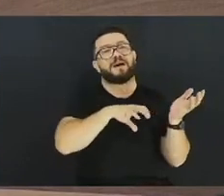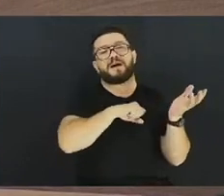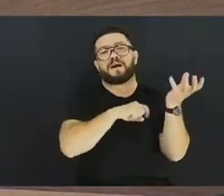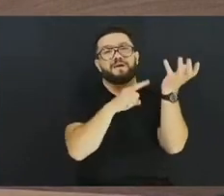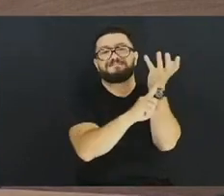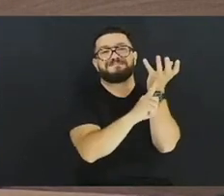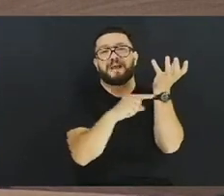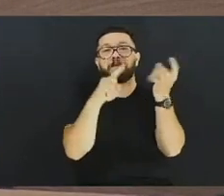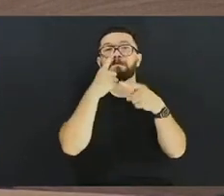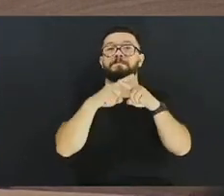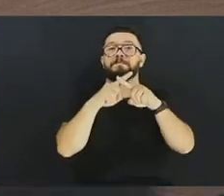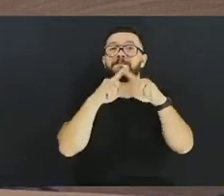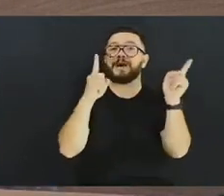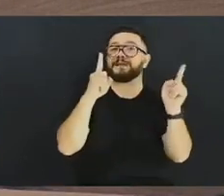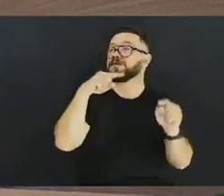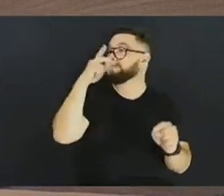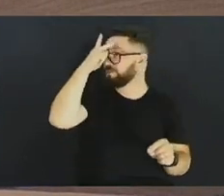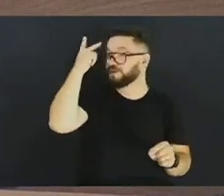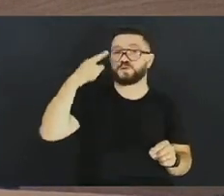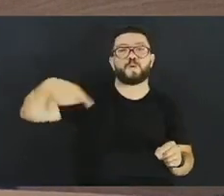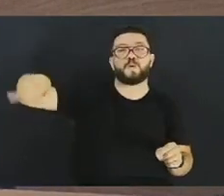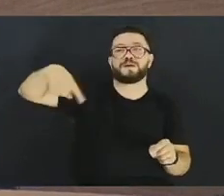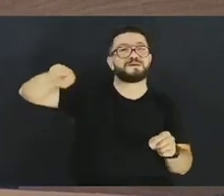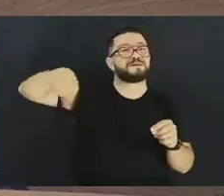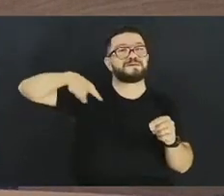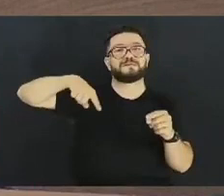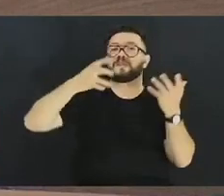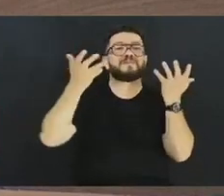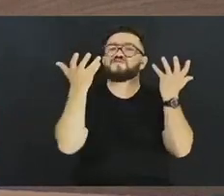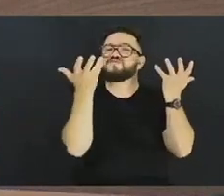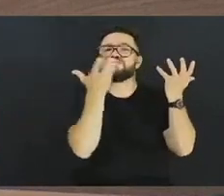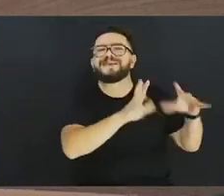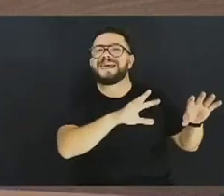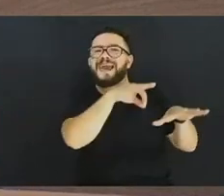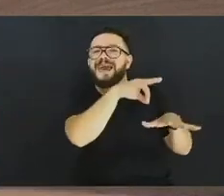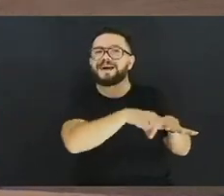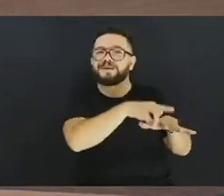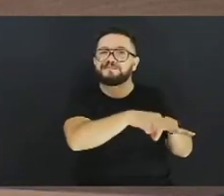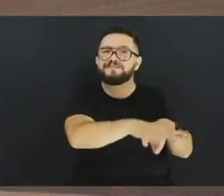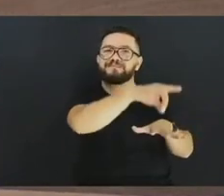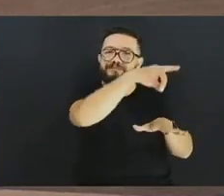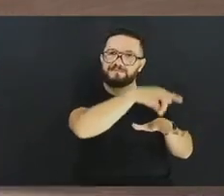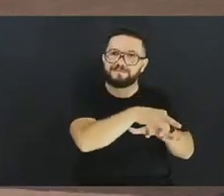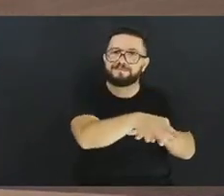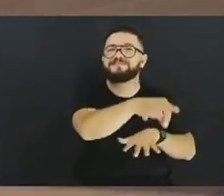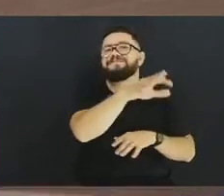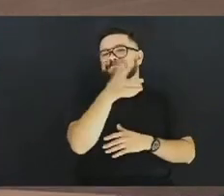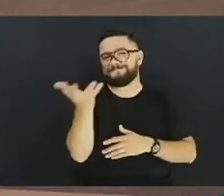plantar araucária. Esse é o que eu percebo. Mas eu gostaria de fazer uma pergunta diante dessa apresentação,